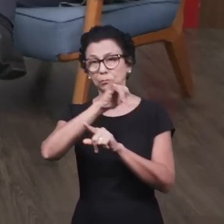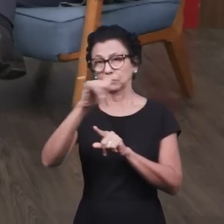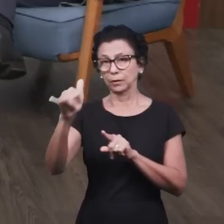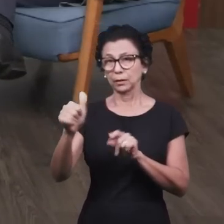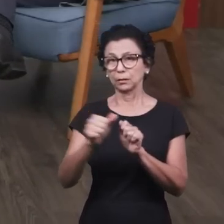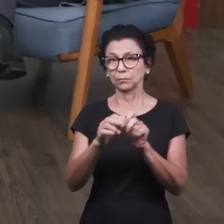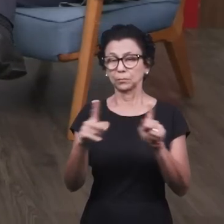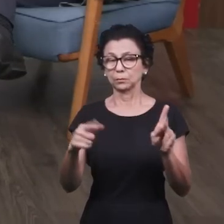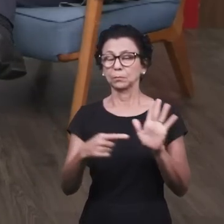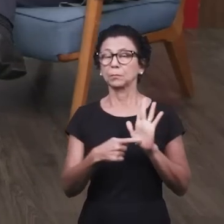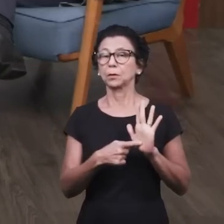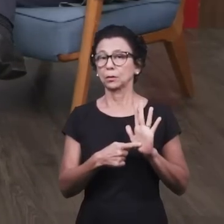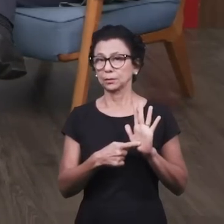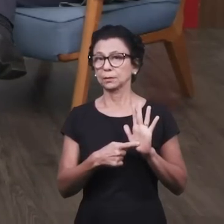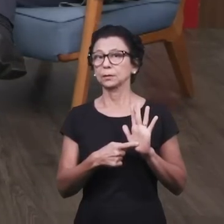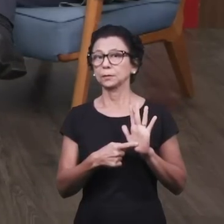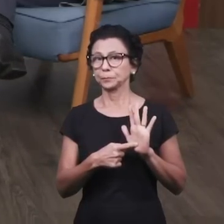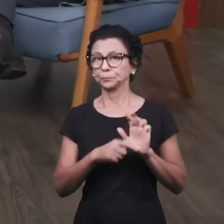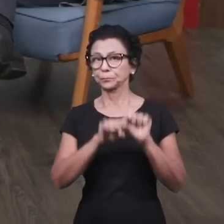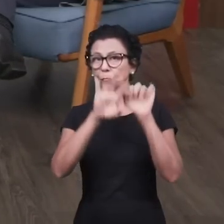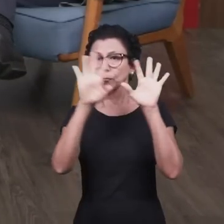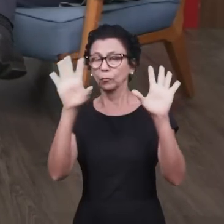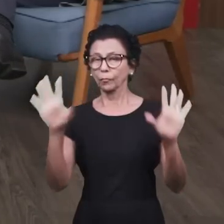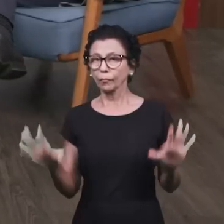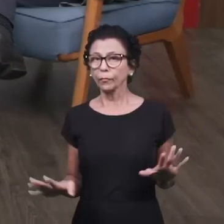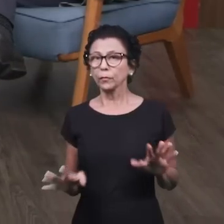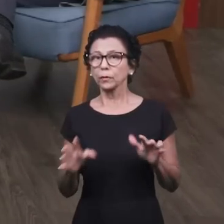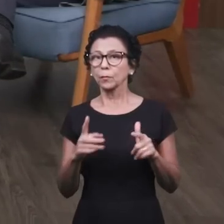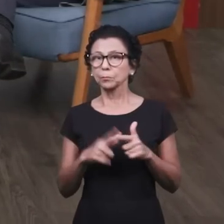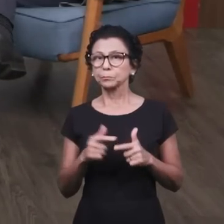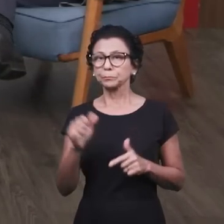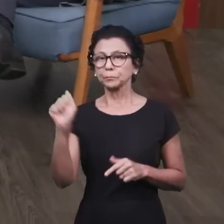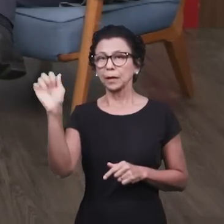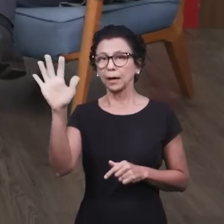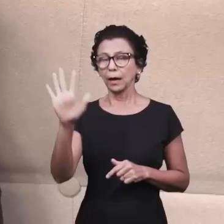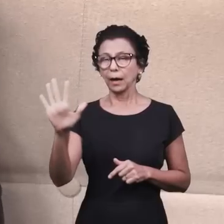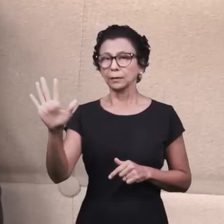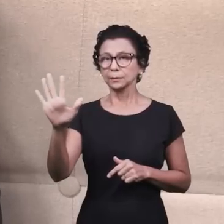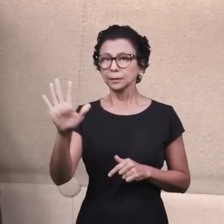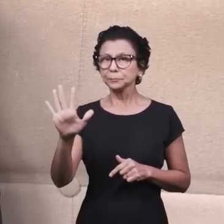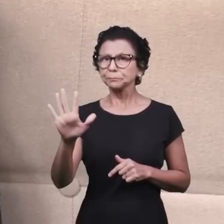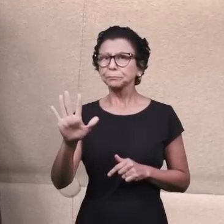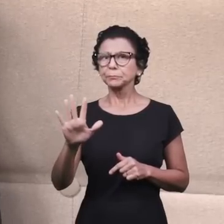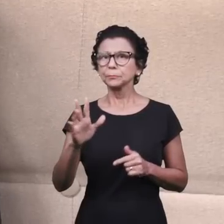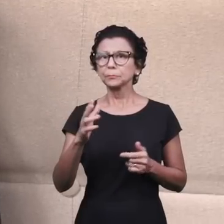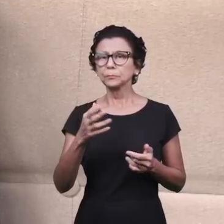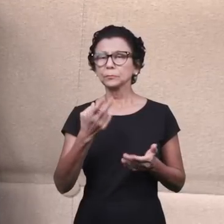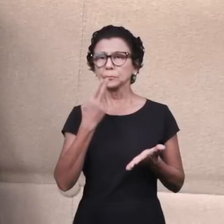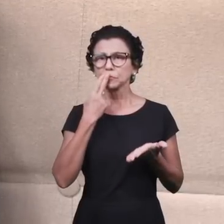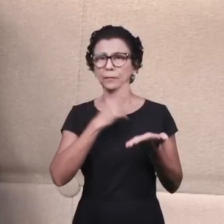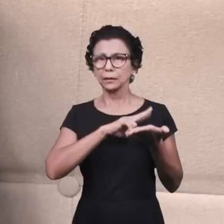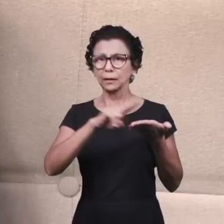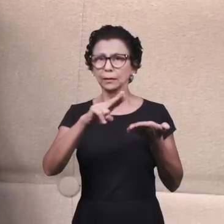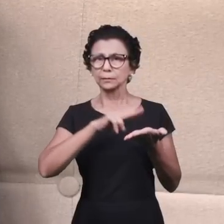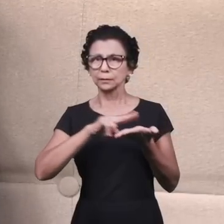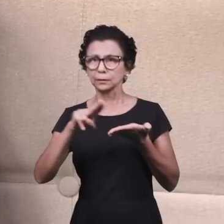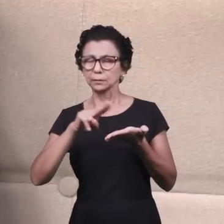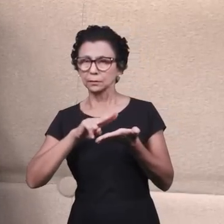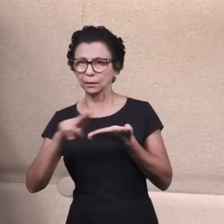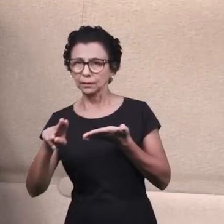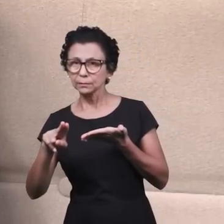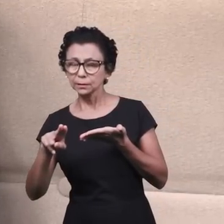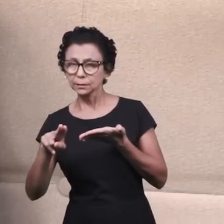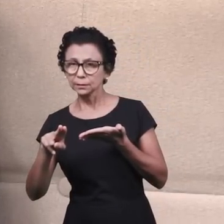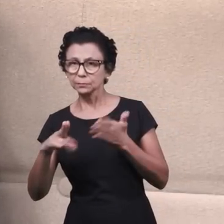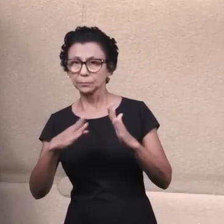Apocalipse nos descreve muito bem com as cartas que foram escritas ali à igreja da Ásia. Mas, por outro lado, nós vamos ver